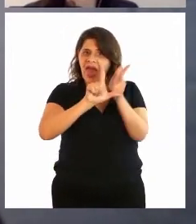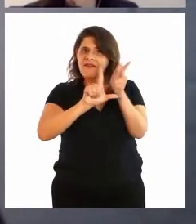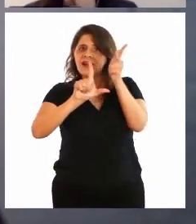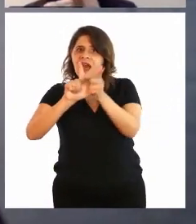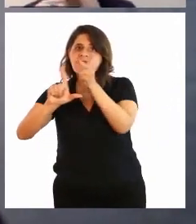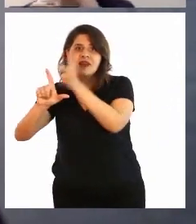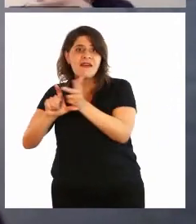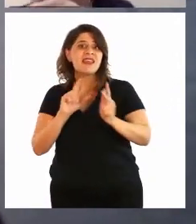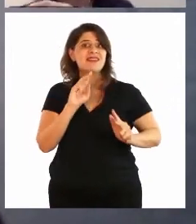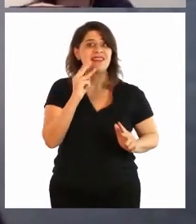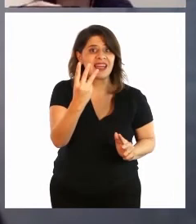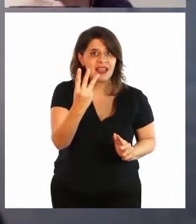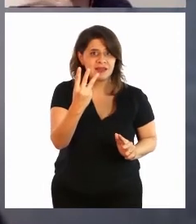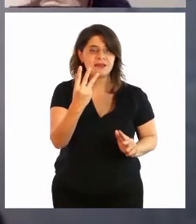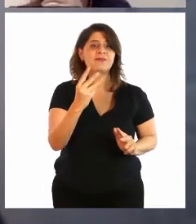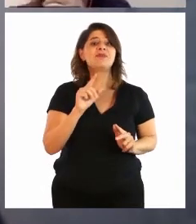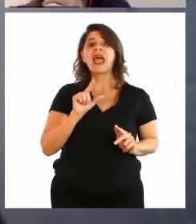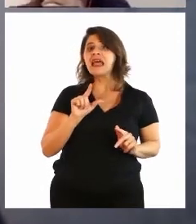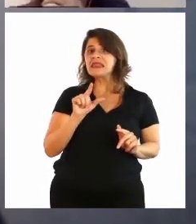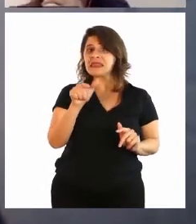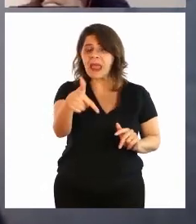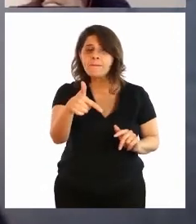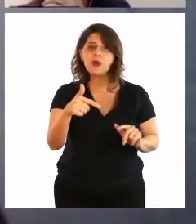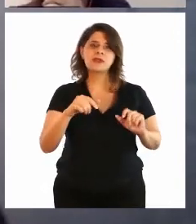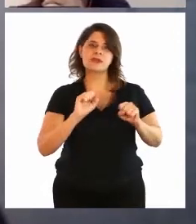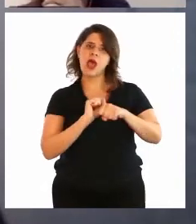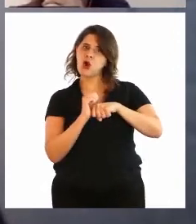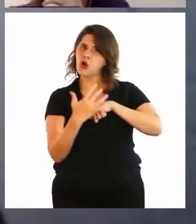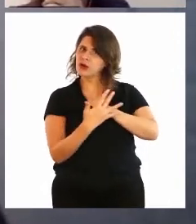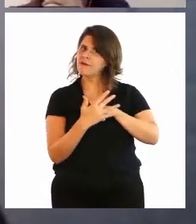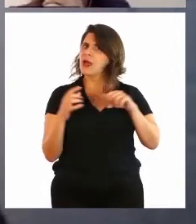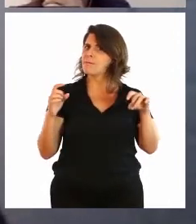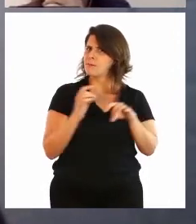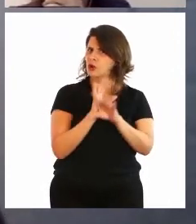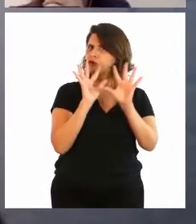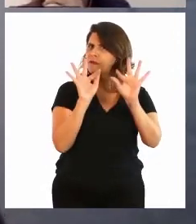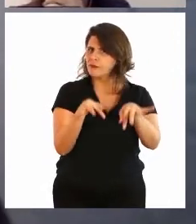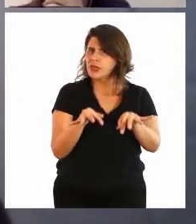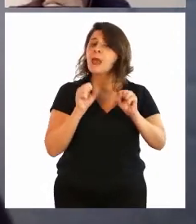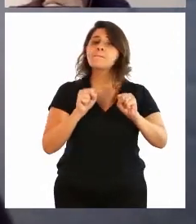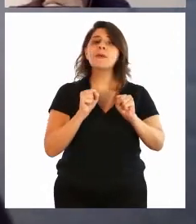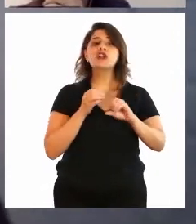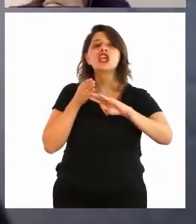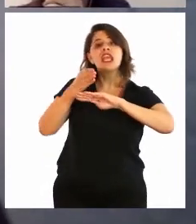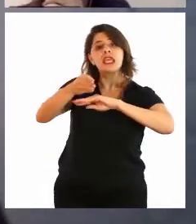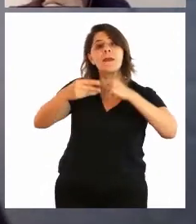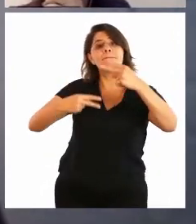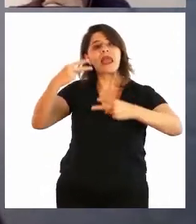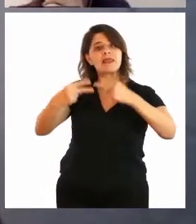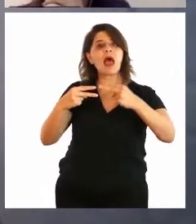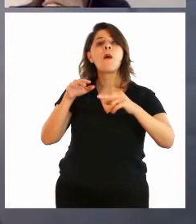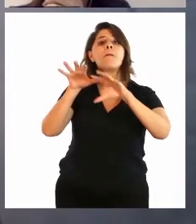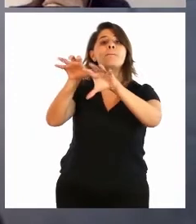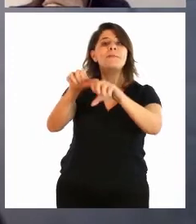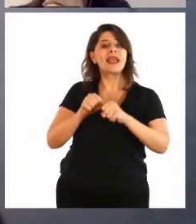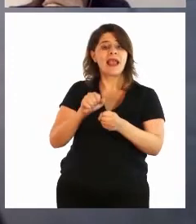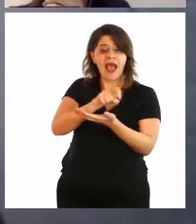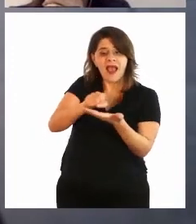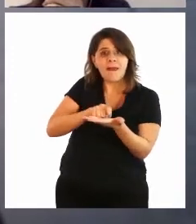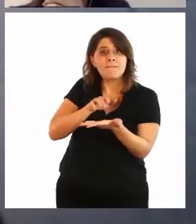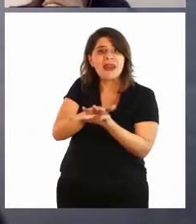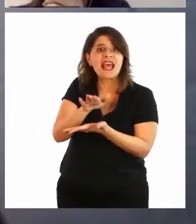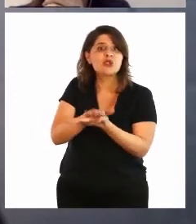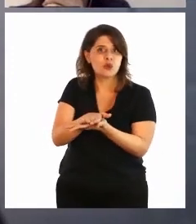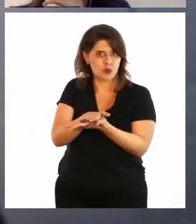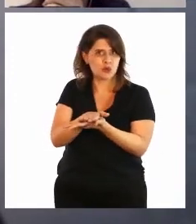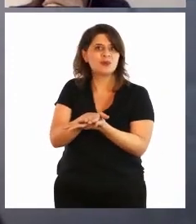direito a um exemplar impresso da publicação, que vai poder ser retirado no pavilhão da Bienal, no Parque